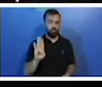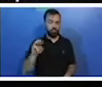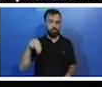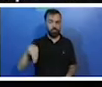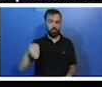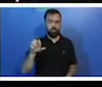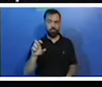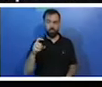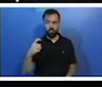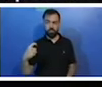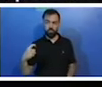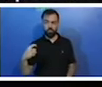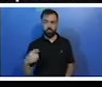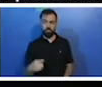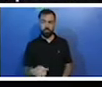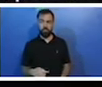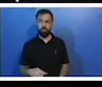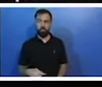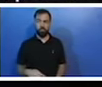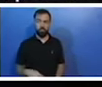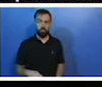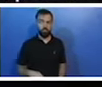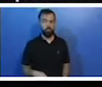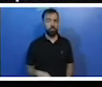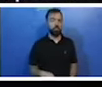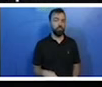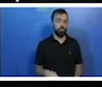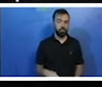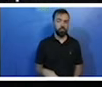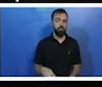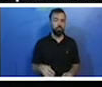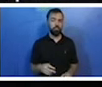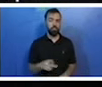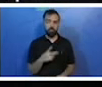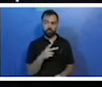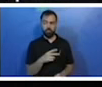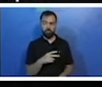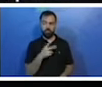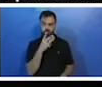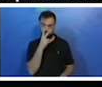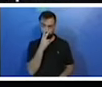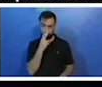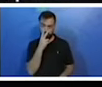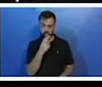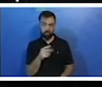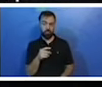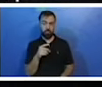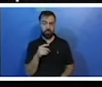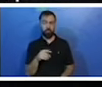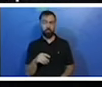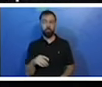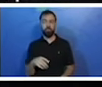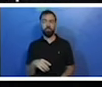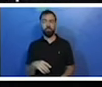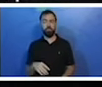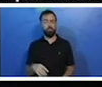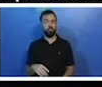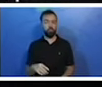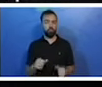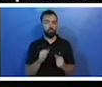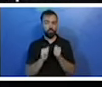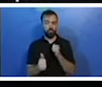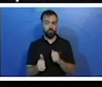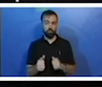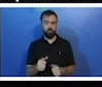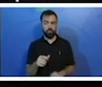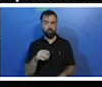BMX é a modalidade do ciclismo mais próxima de esportes radicais, né? O BMX surgiu como